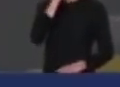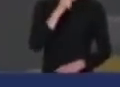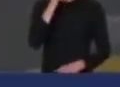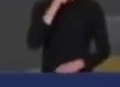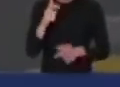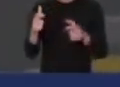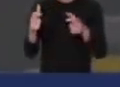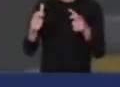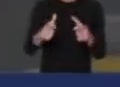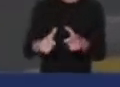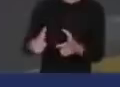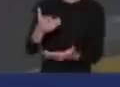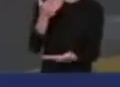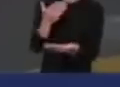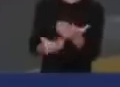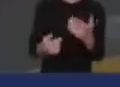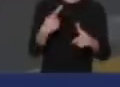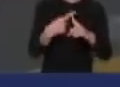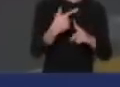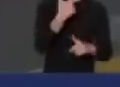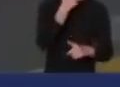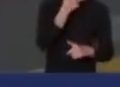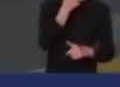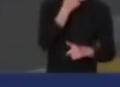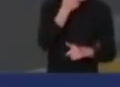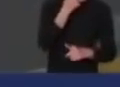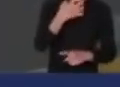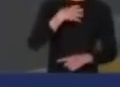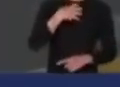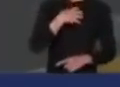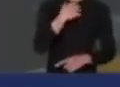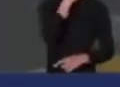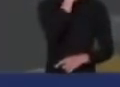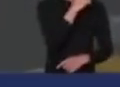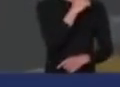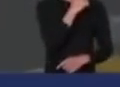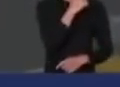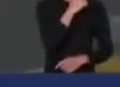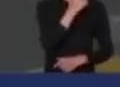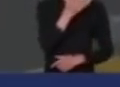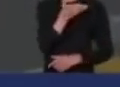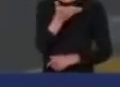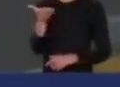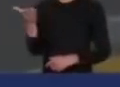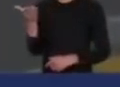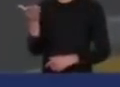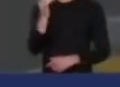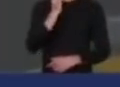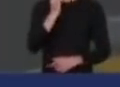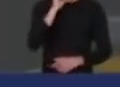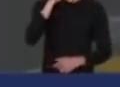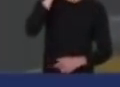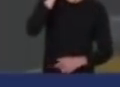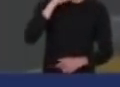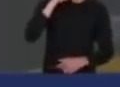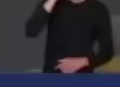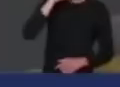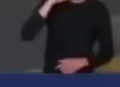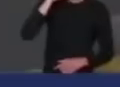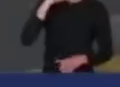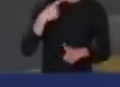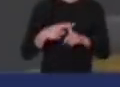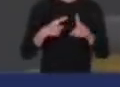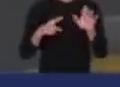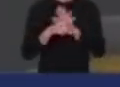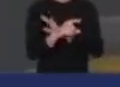ele e ele for processado e condenado, ele se torna inelegível e tem que ser caçado. Tomara que pelo menos isso aconteça, para o bem